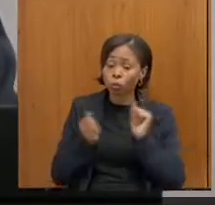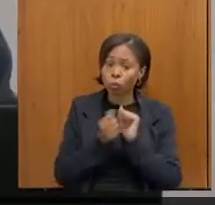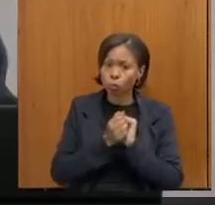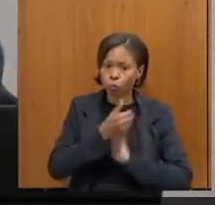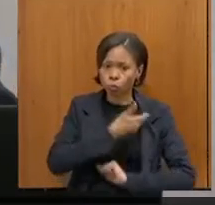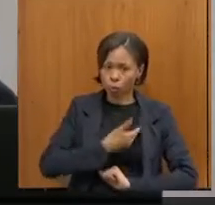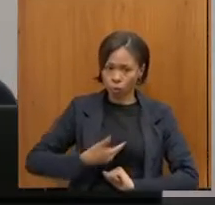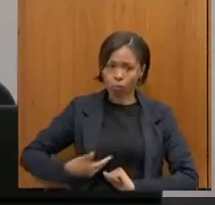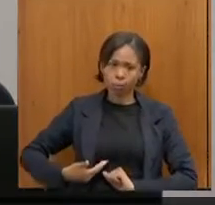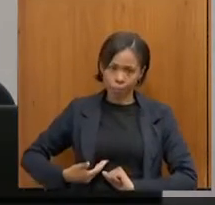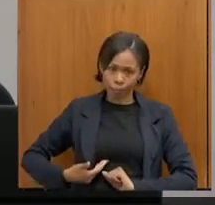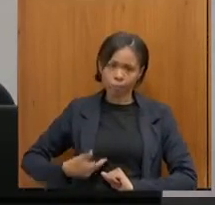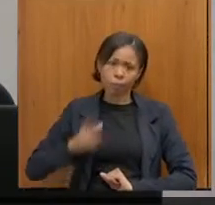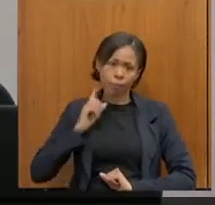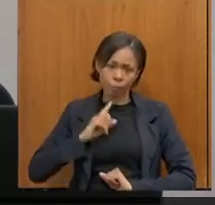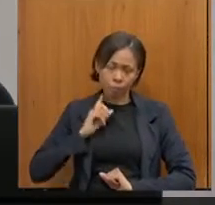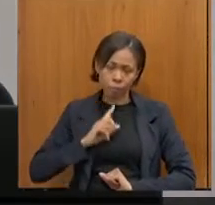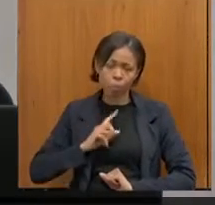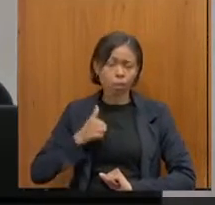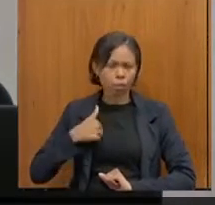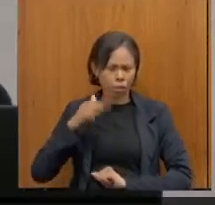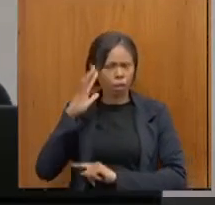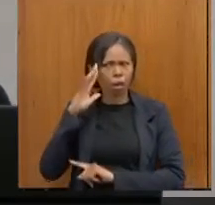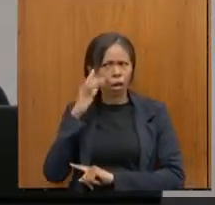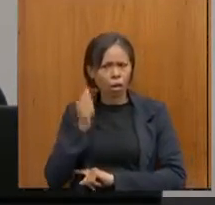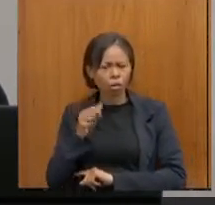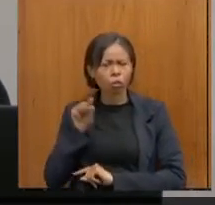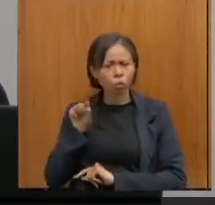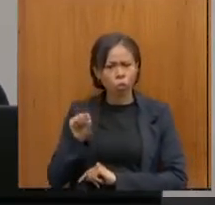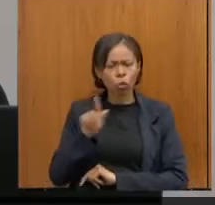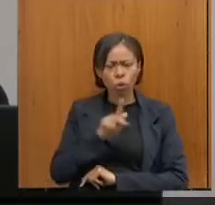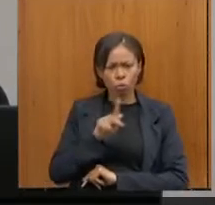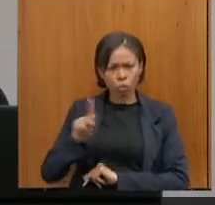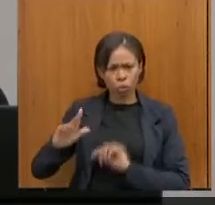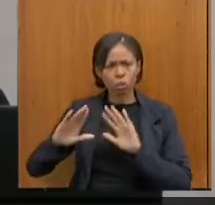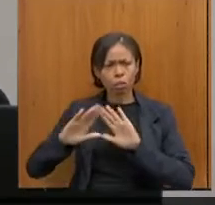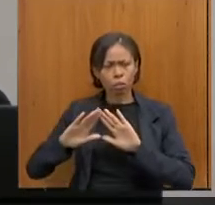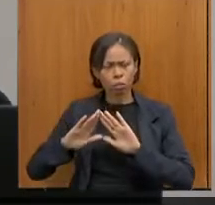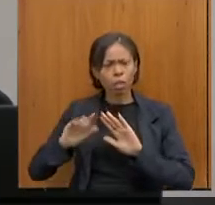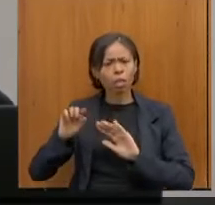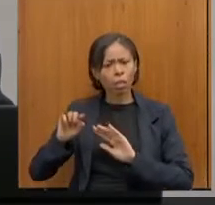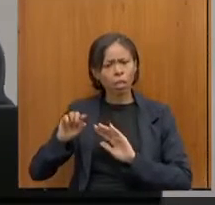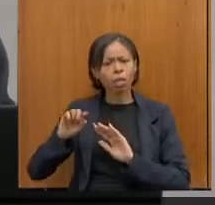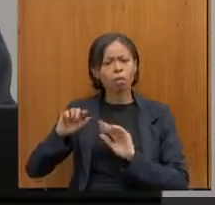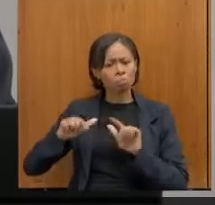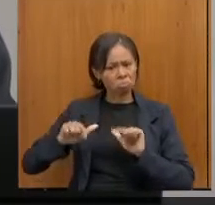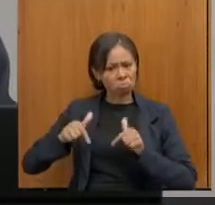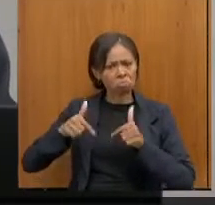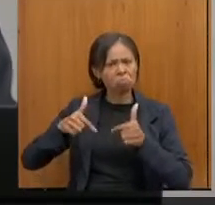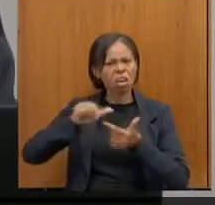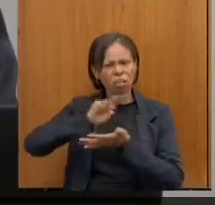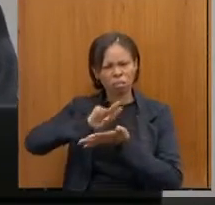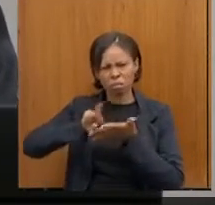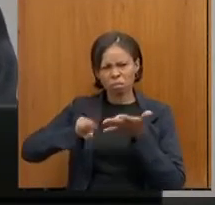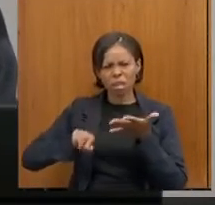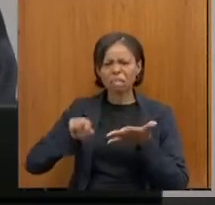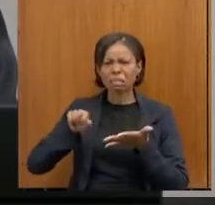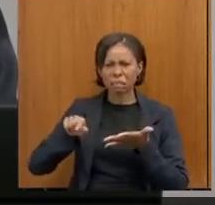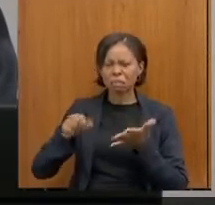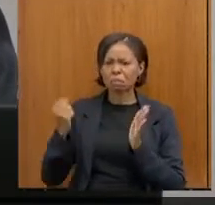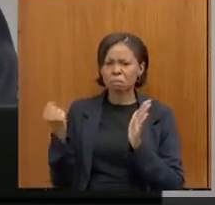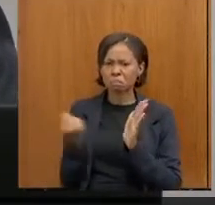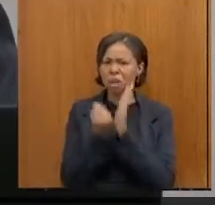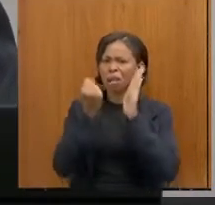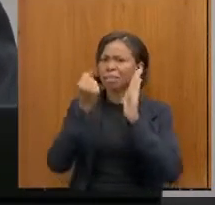e eu acho que o deputado e Presidente Agostinho Patrus com essas ações ele entra para a história deixando um legado